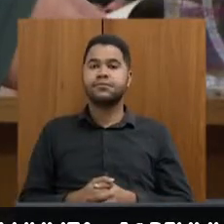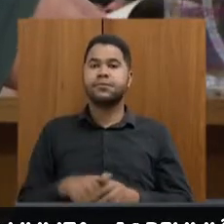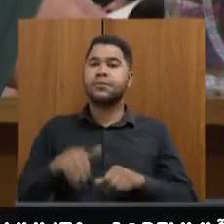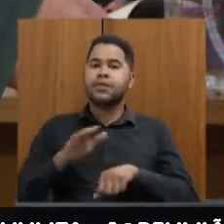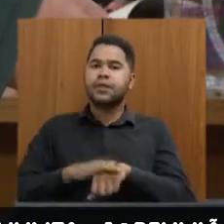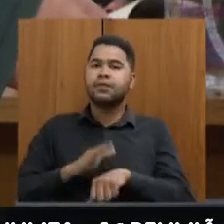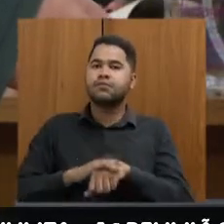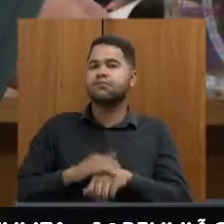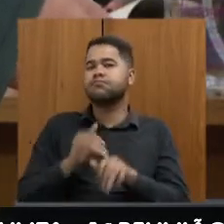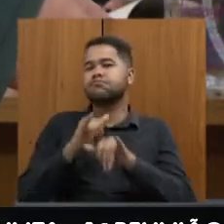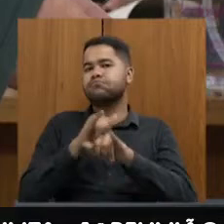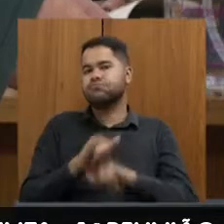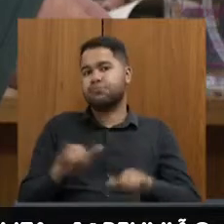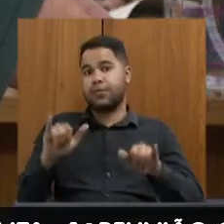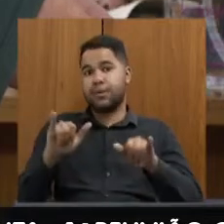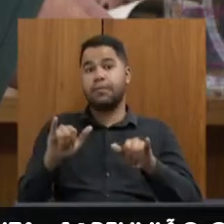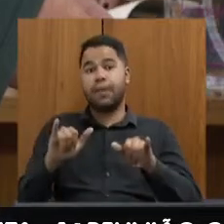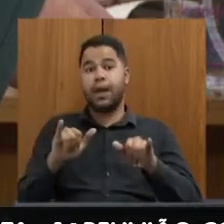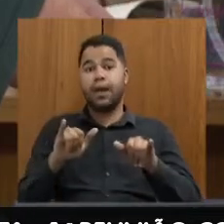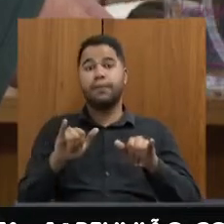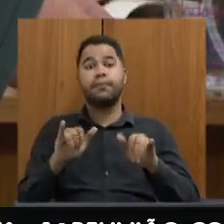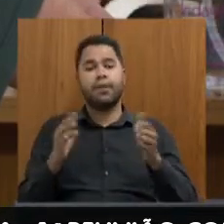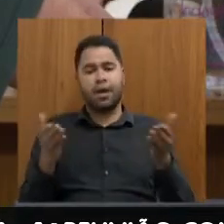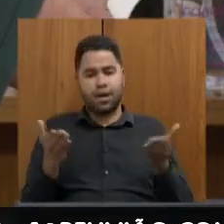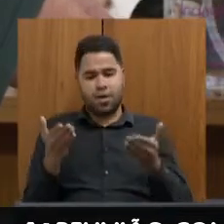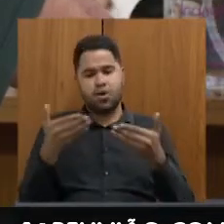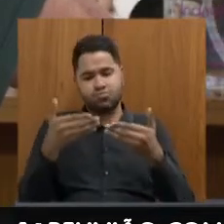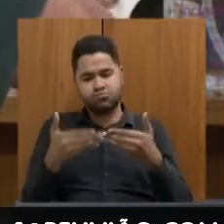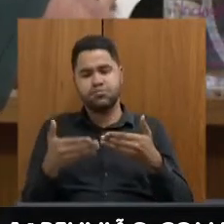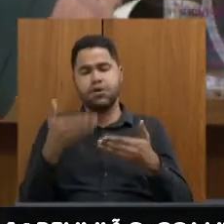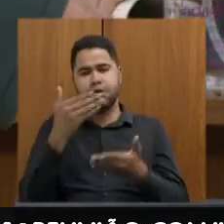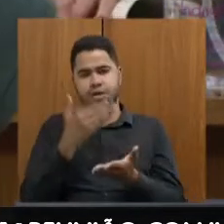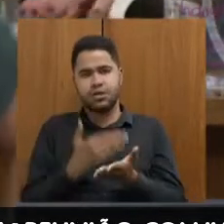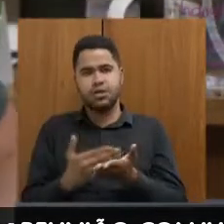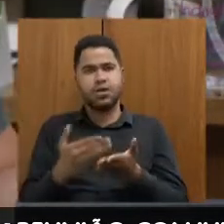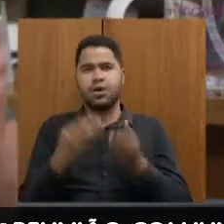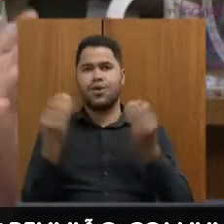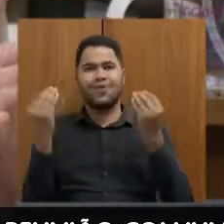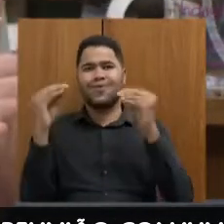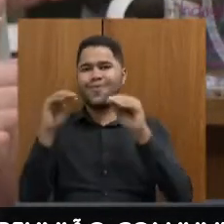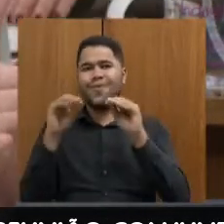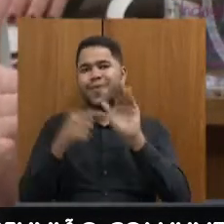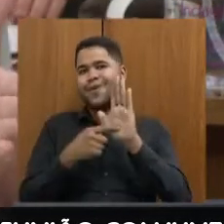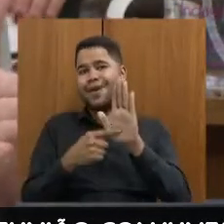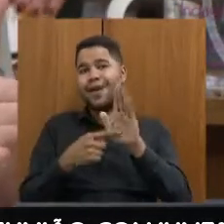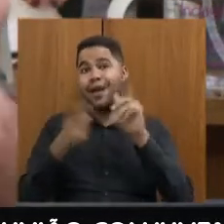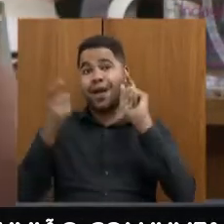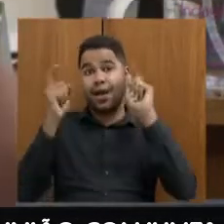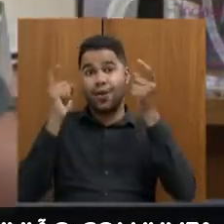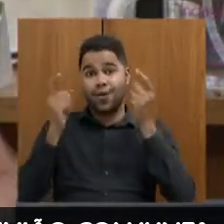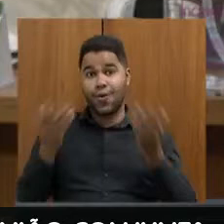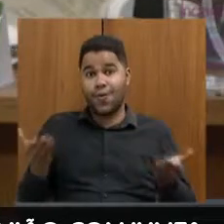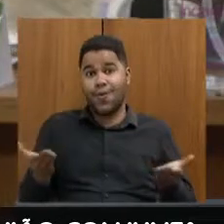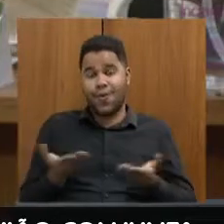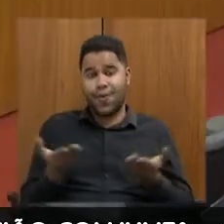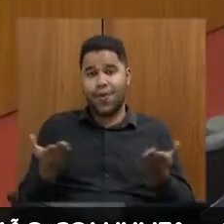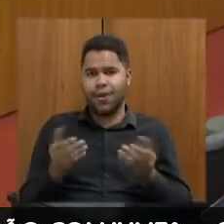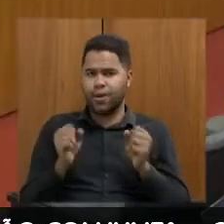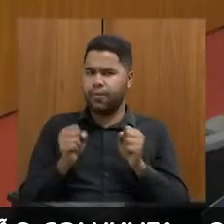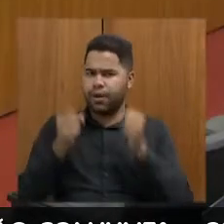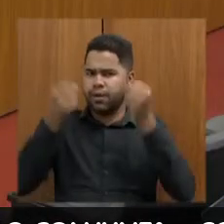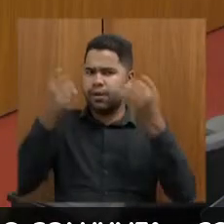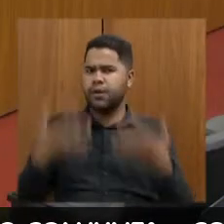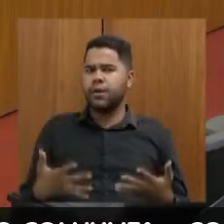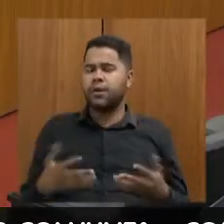de contas deitado Antes de iniciar eu não coloquei na minha apresentação porque a reunião foi hoje mesmo se eu poderia